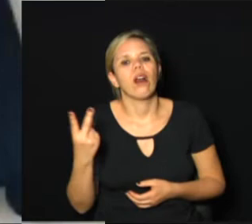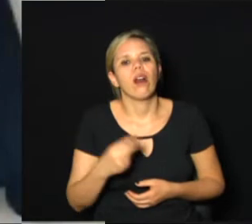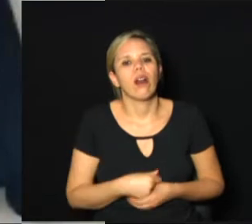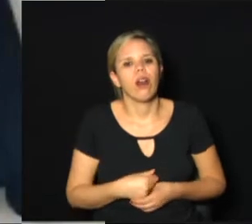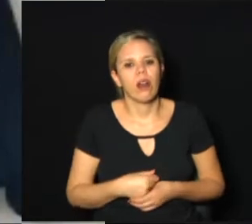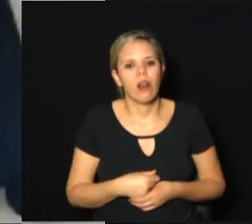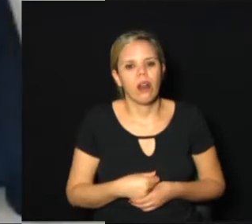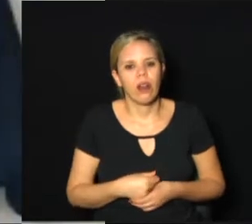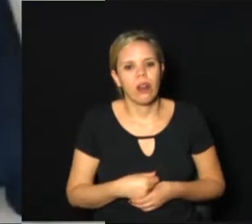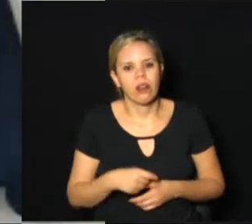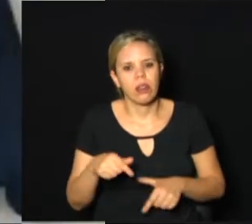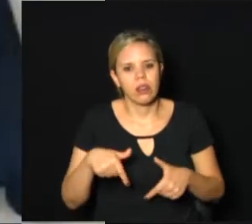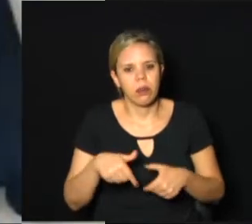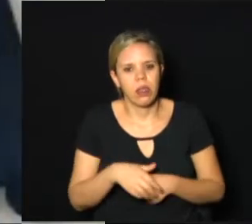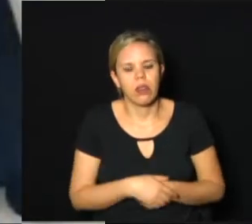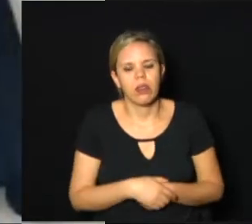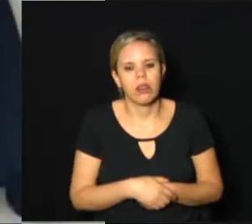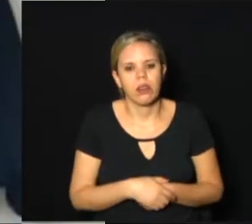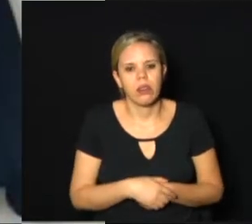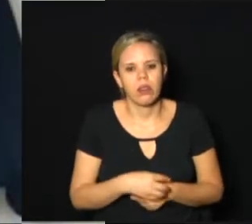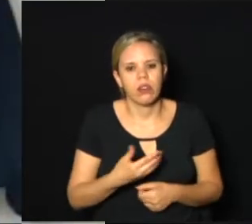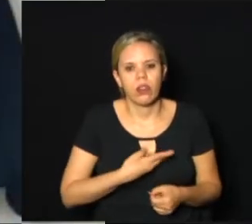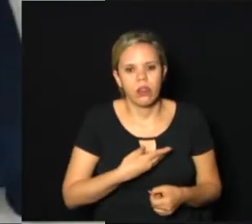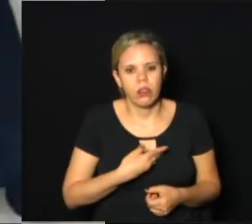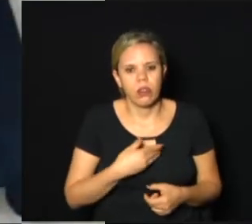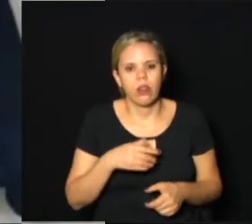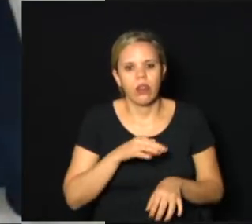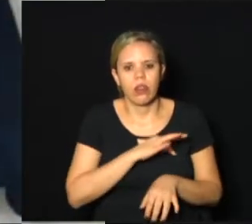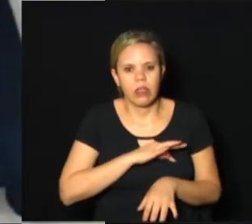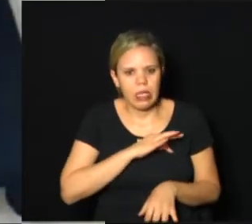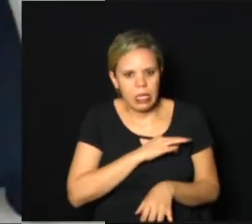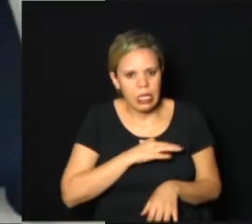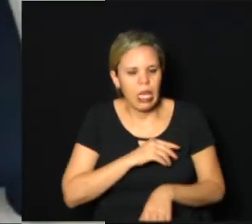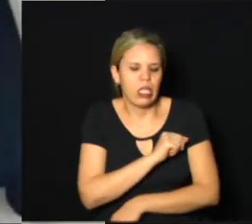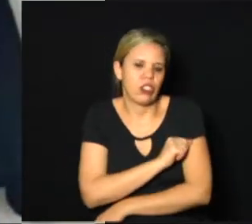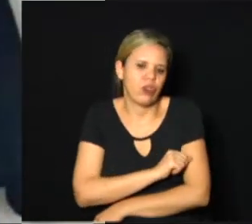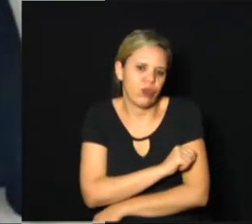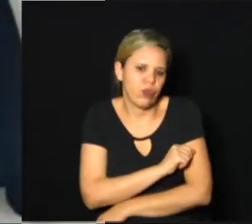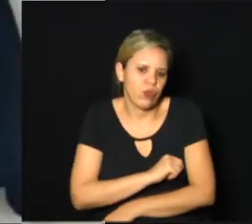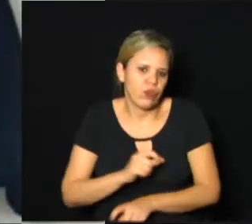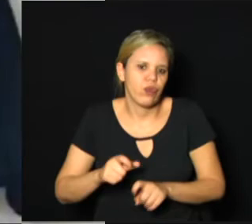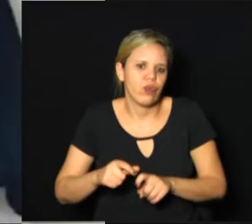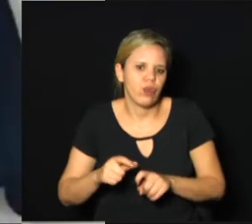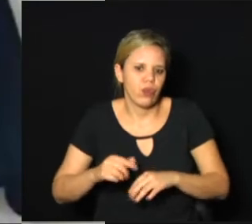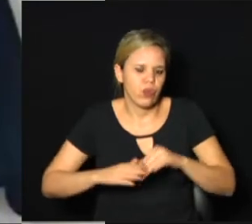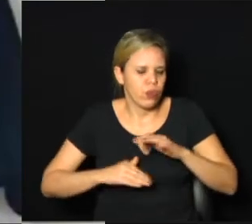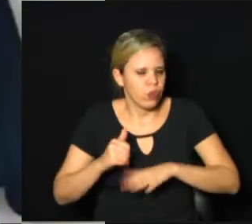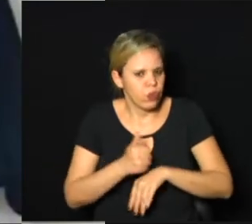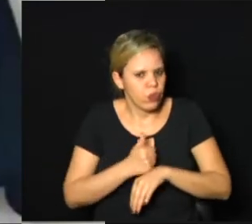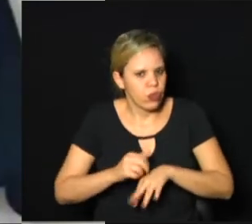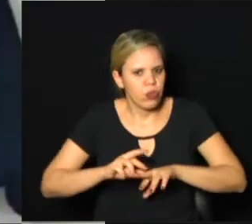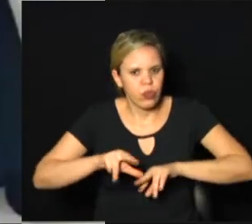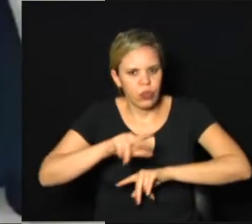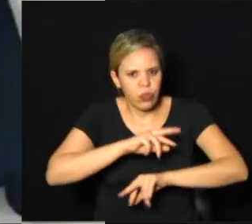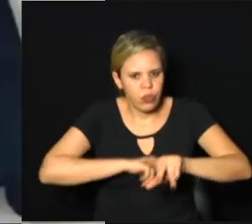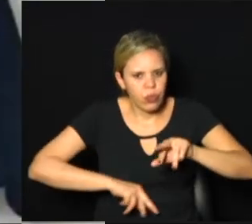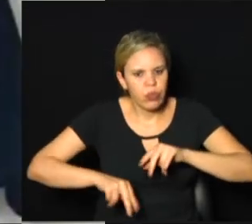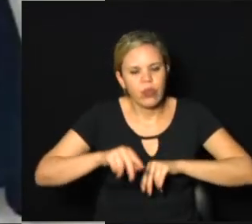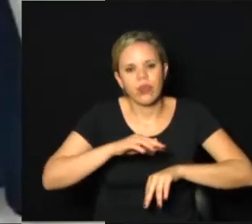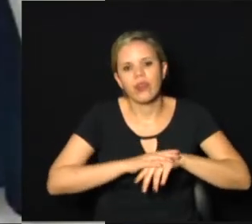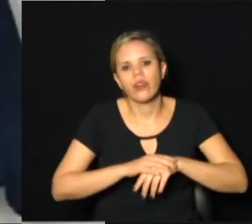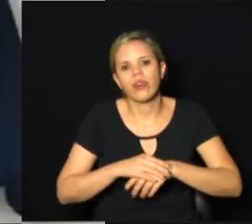do valor desse trabalho dos nossos colegas técnicos de enfermagem, médicos, profissionais de diversas áreas